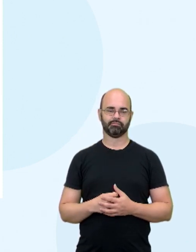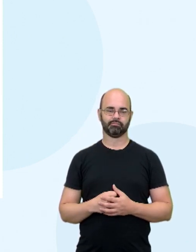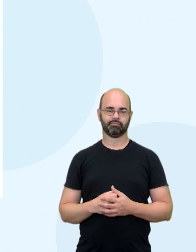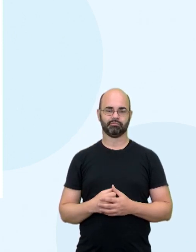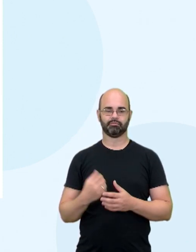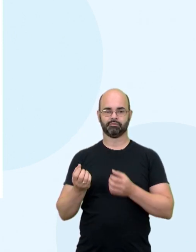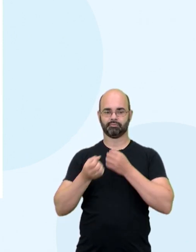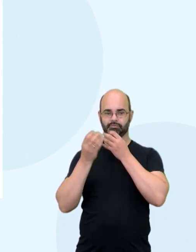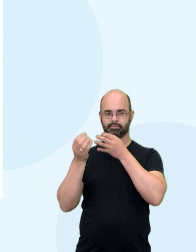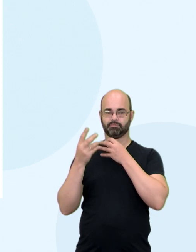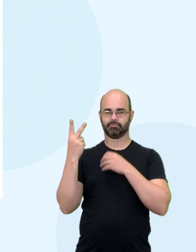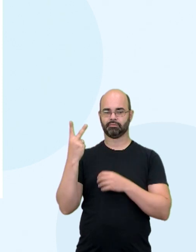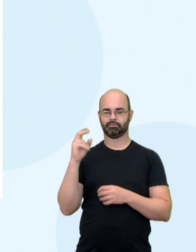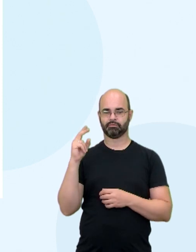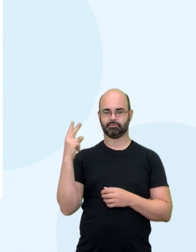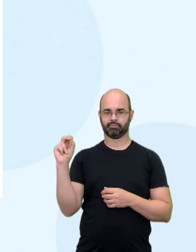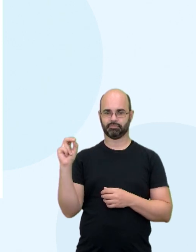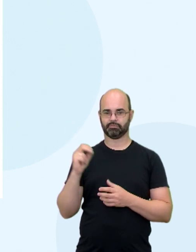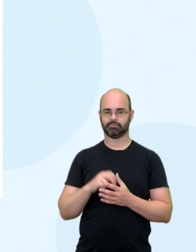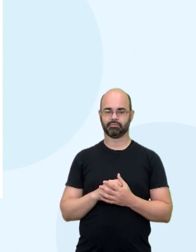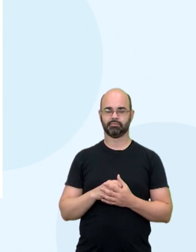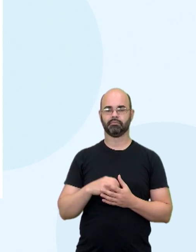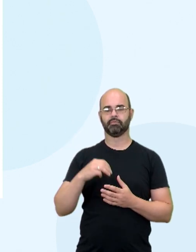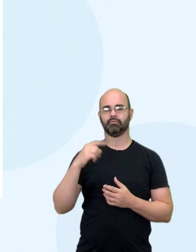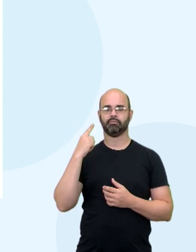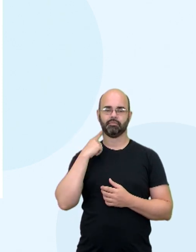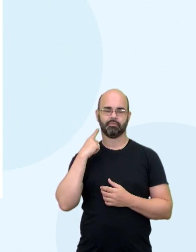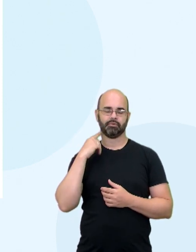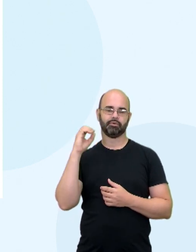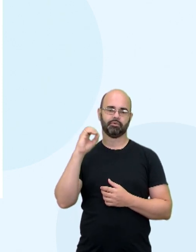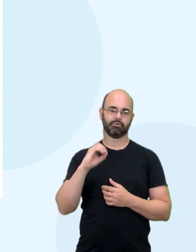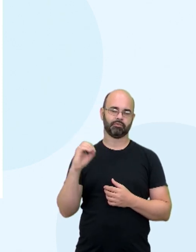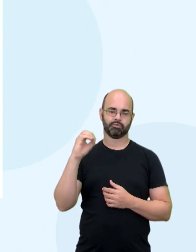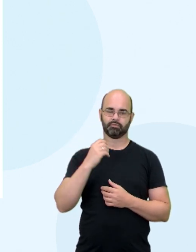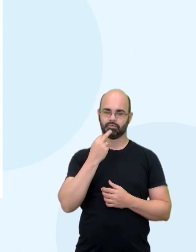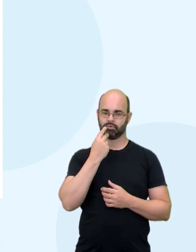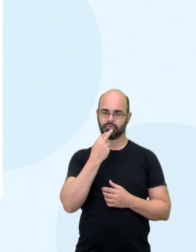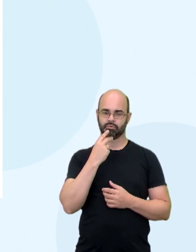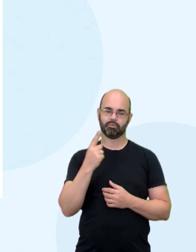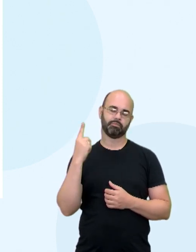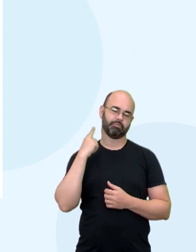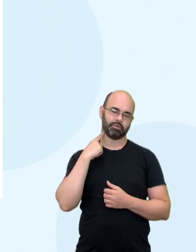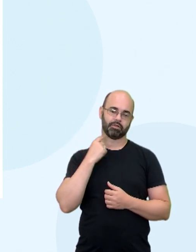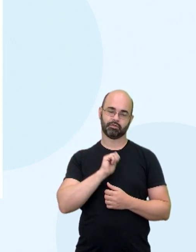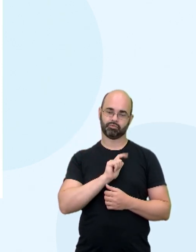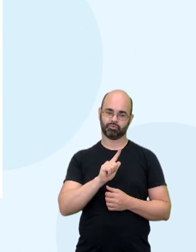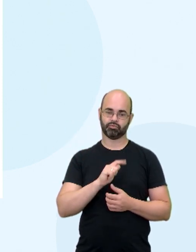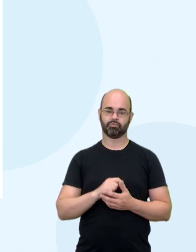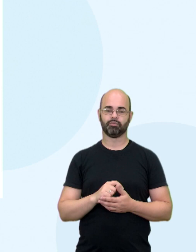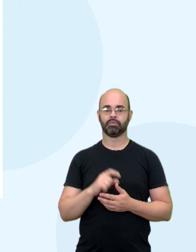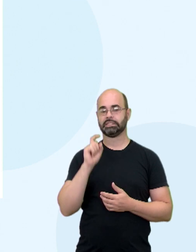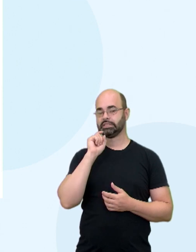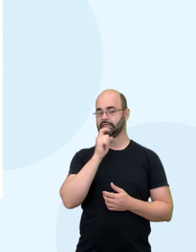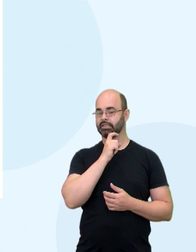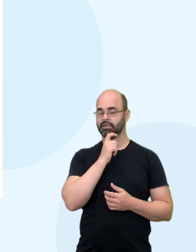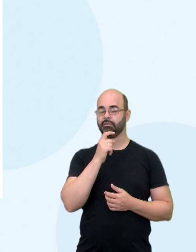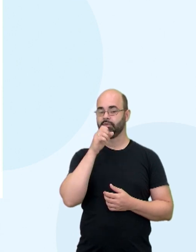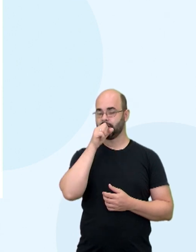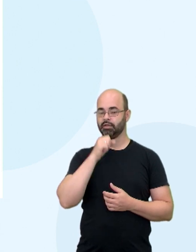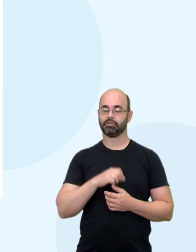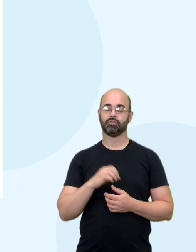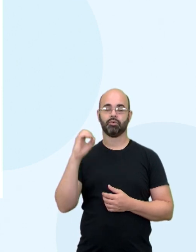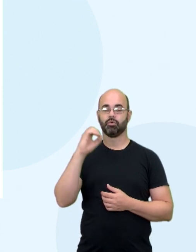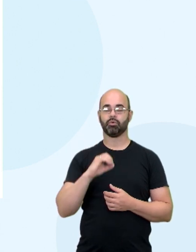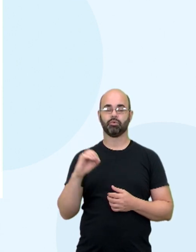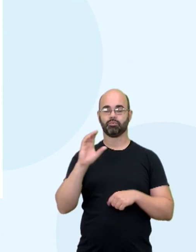de 2020, né, maio, outubro, nós temos as cores, né, o maio é o azul, o setembro é laranja e o outubro